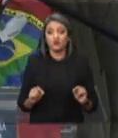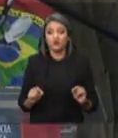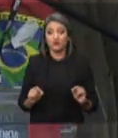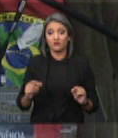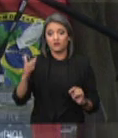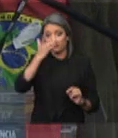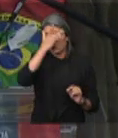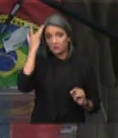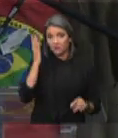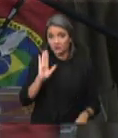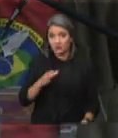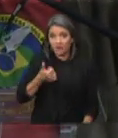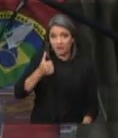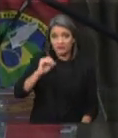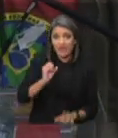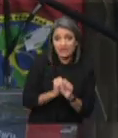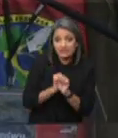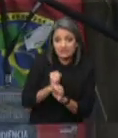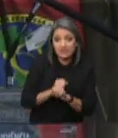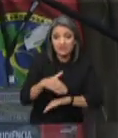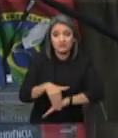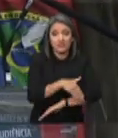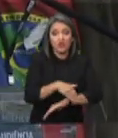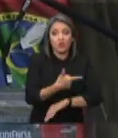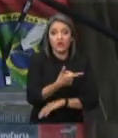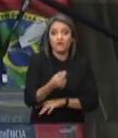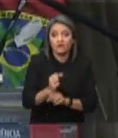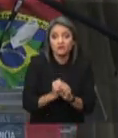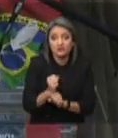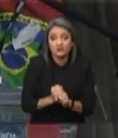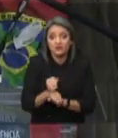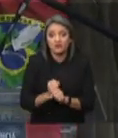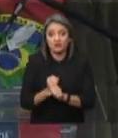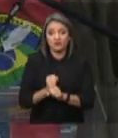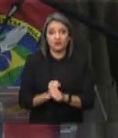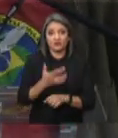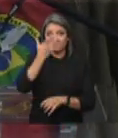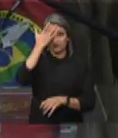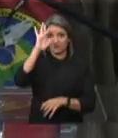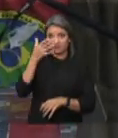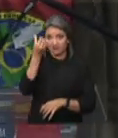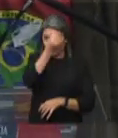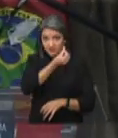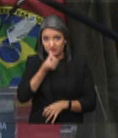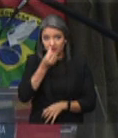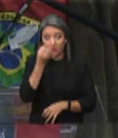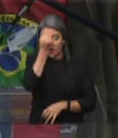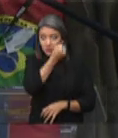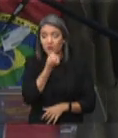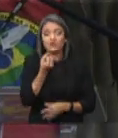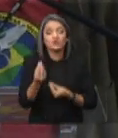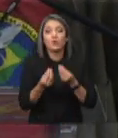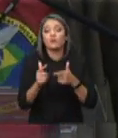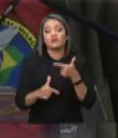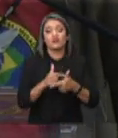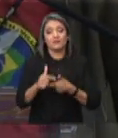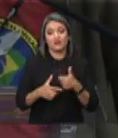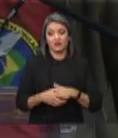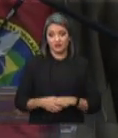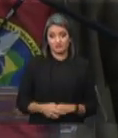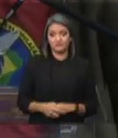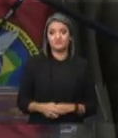10 anos 20 anos na rua não sabe o que é trabalhar 6 horas 8 horas 4 é porque tem